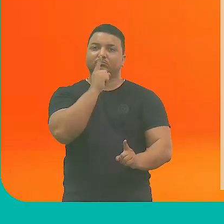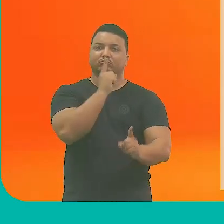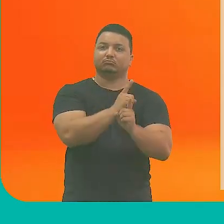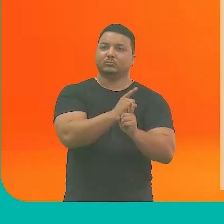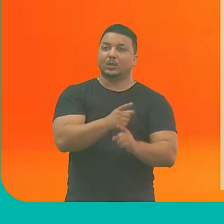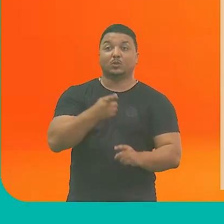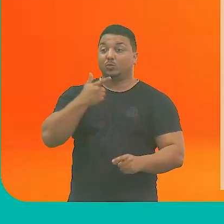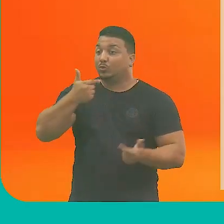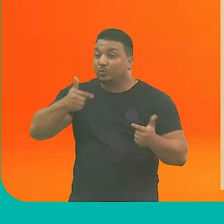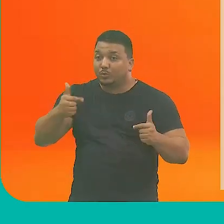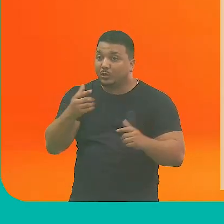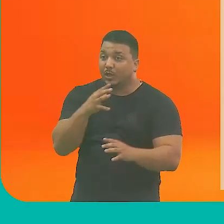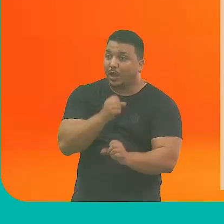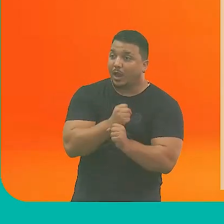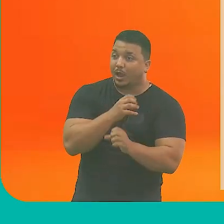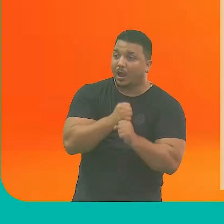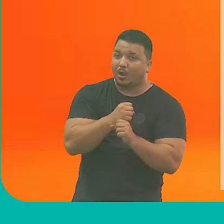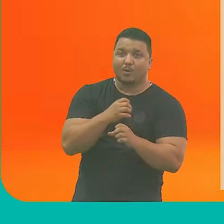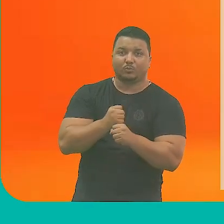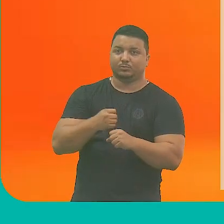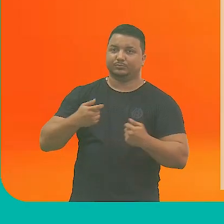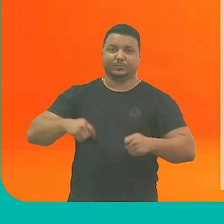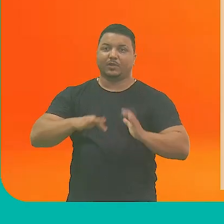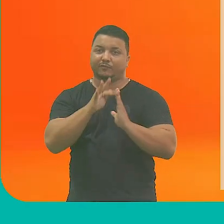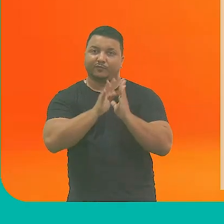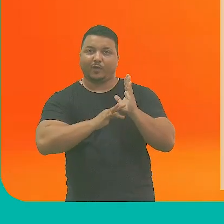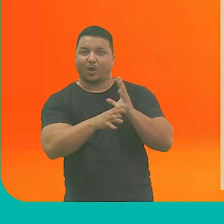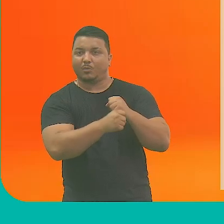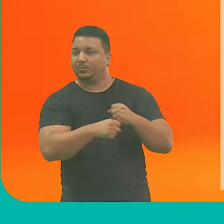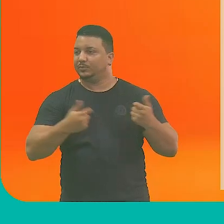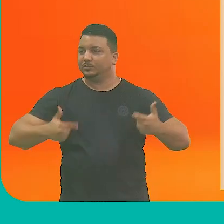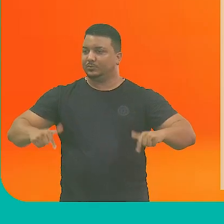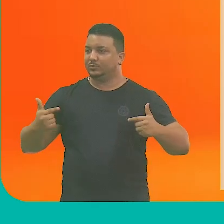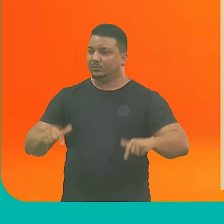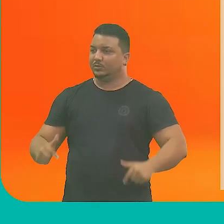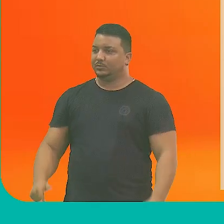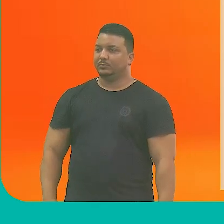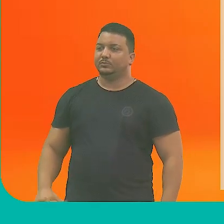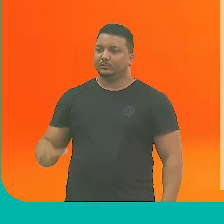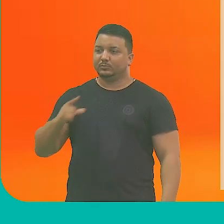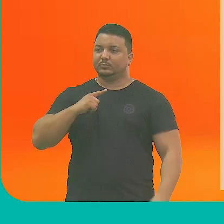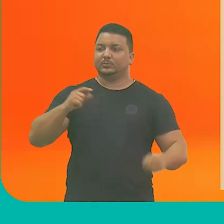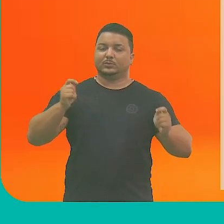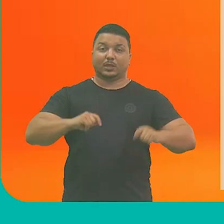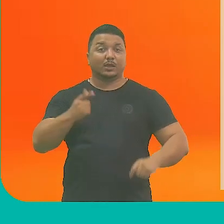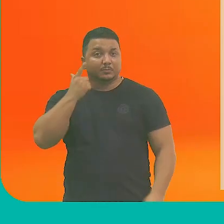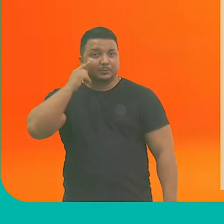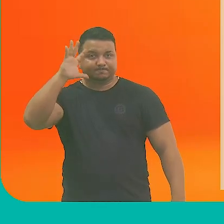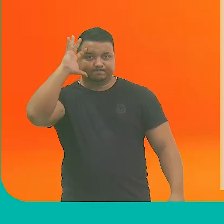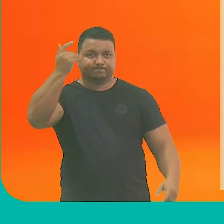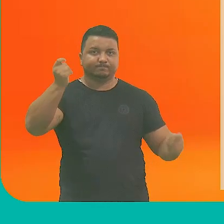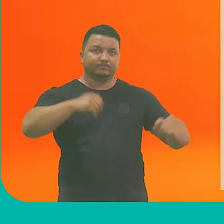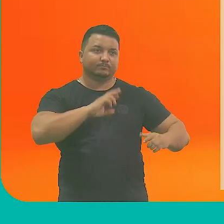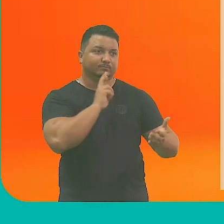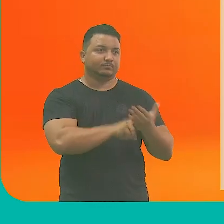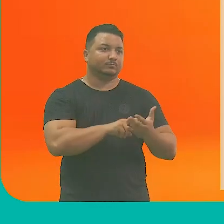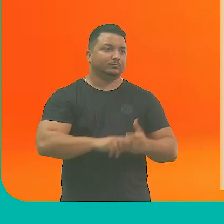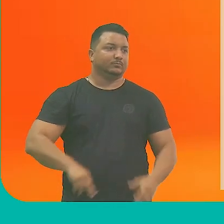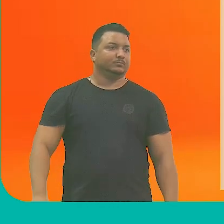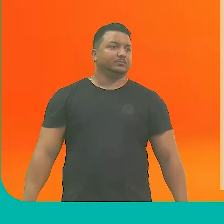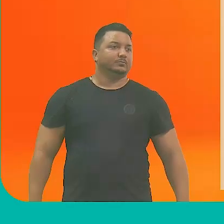não faço conta, eu olho para o gráfico e eu faço a inferência, eu tomo uma decisão, tá?